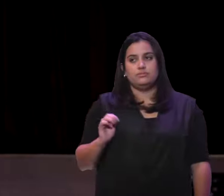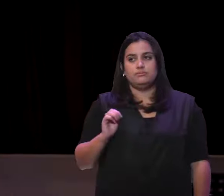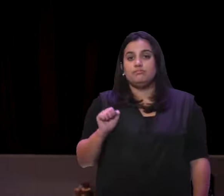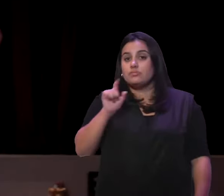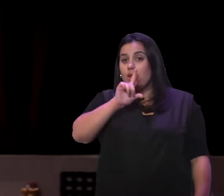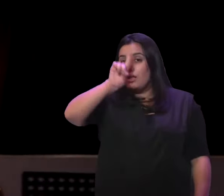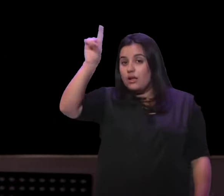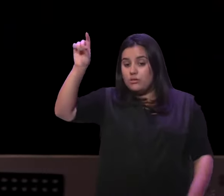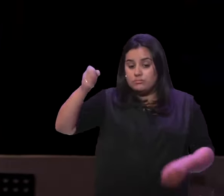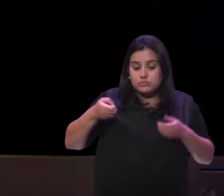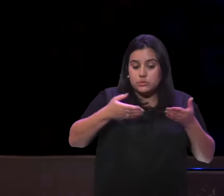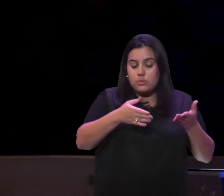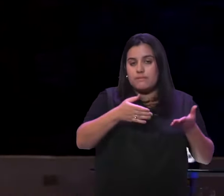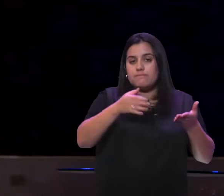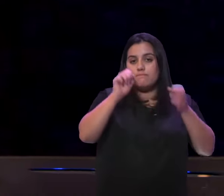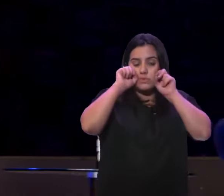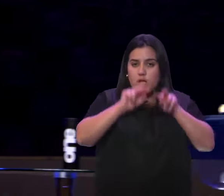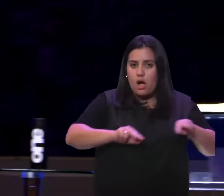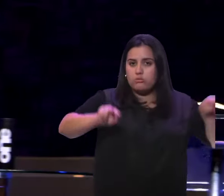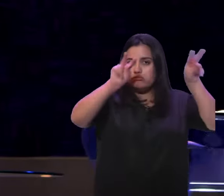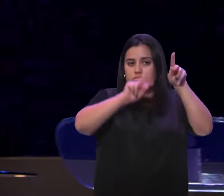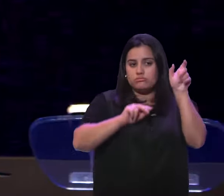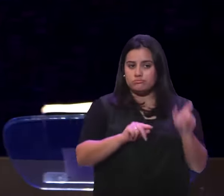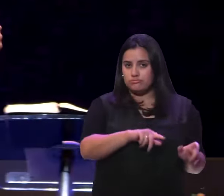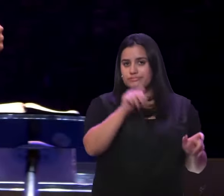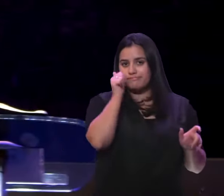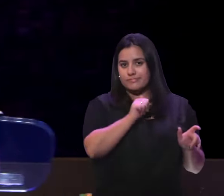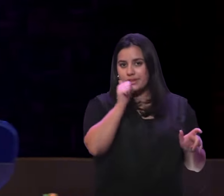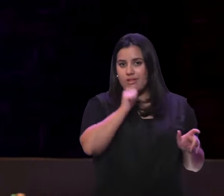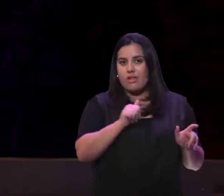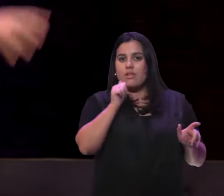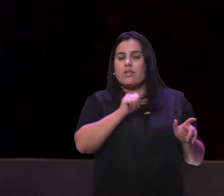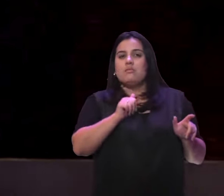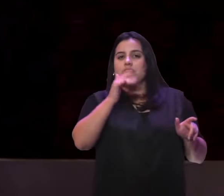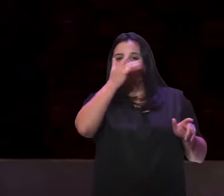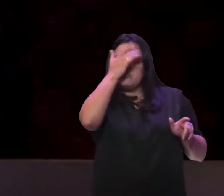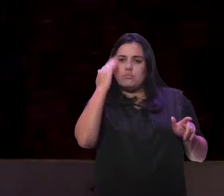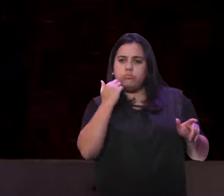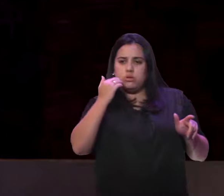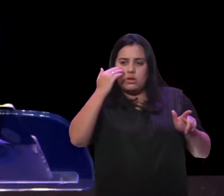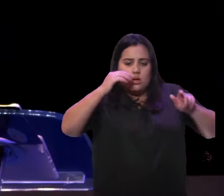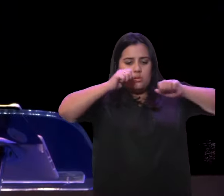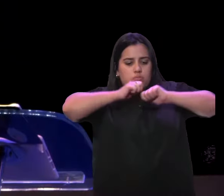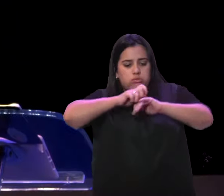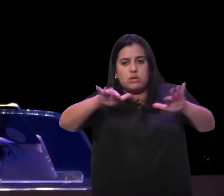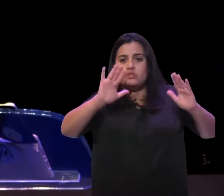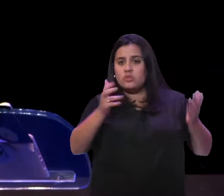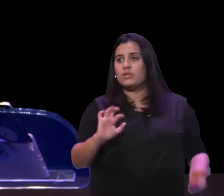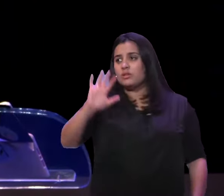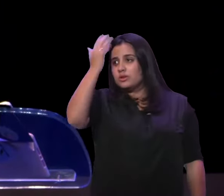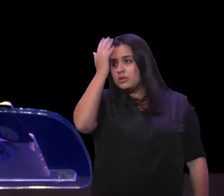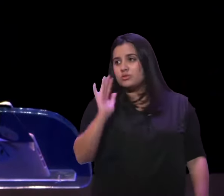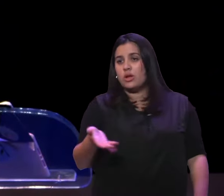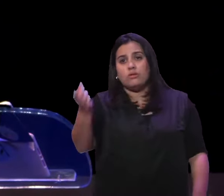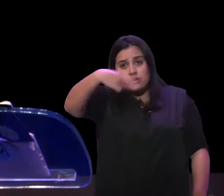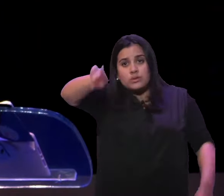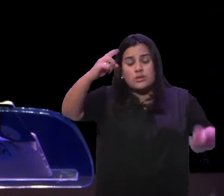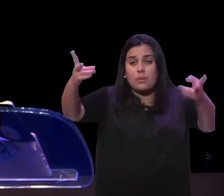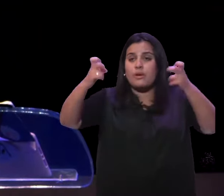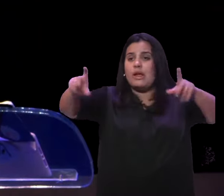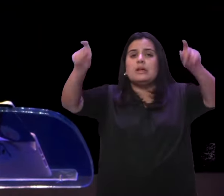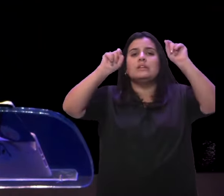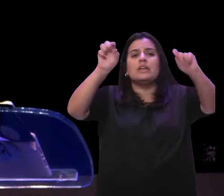Deus deu uma visão para ela, o rio de adolescentes passando pela cidade, e está acontecendo. Você está vendo? Quem aqui